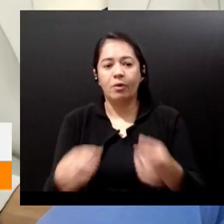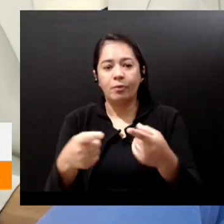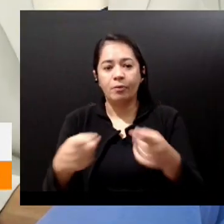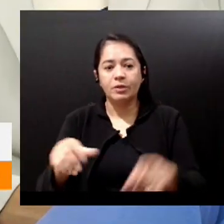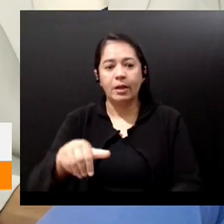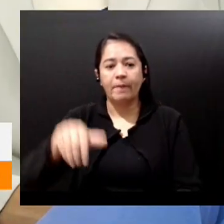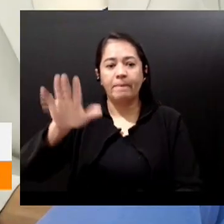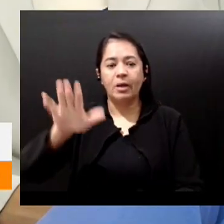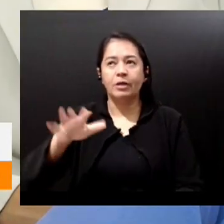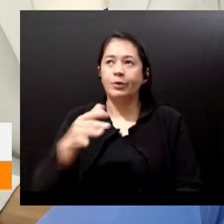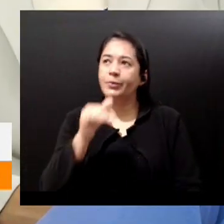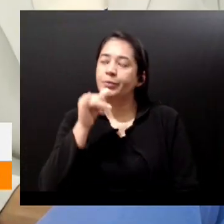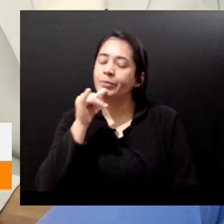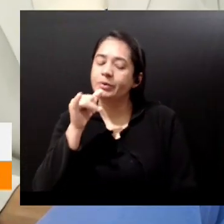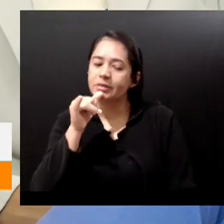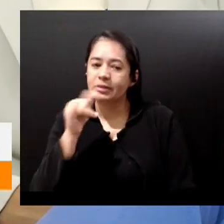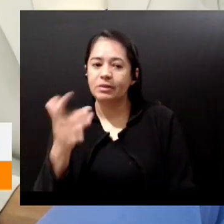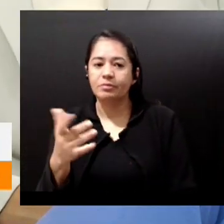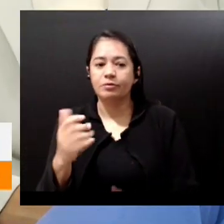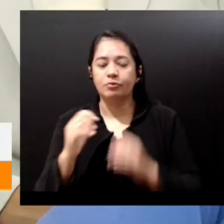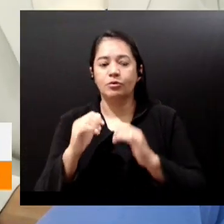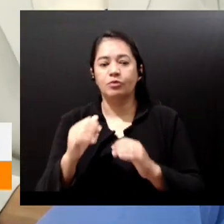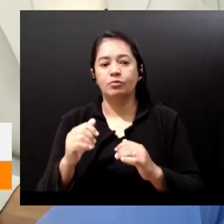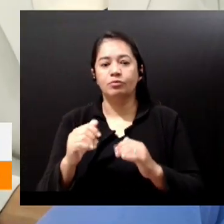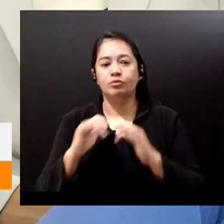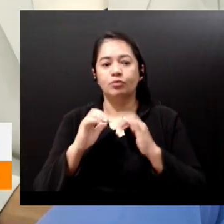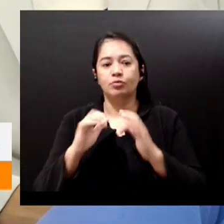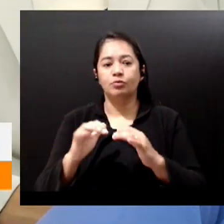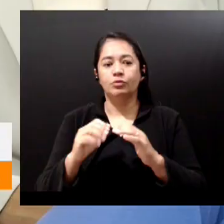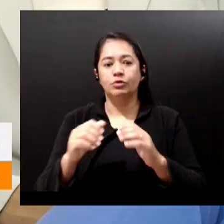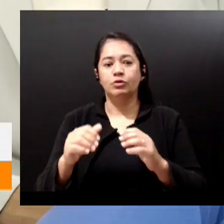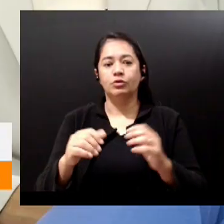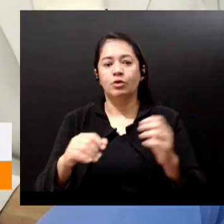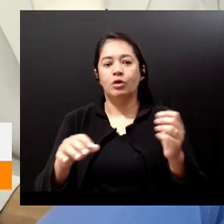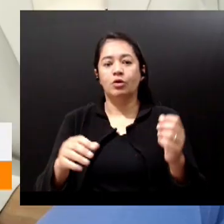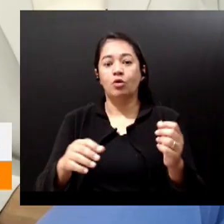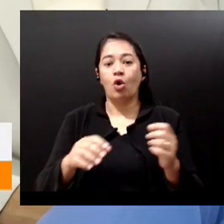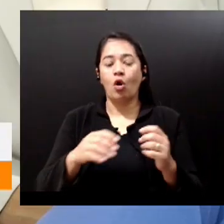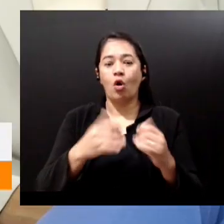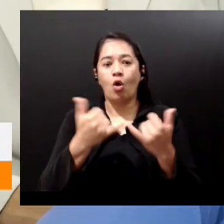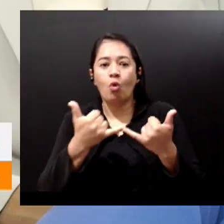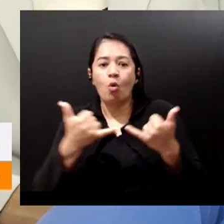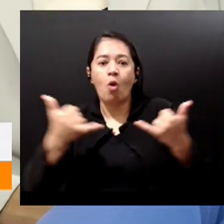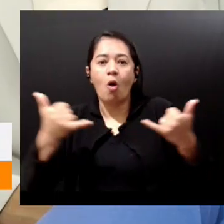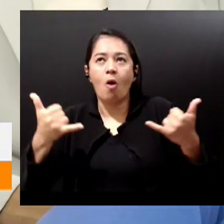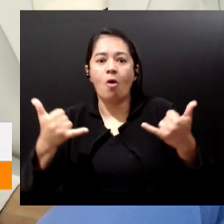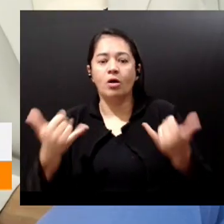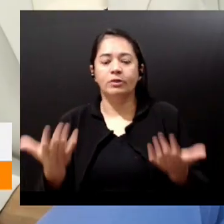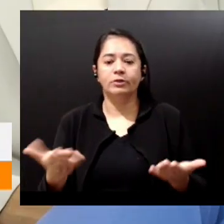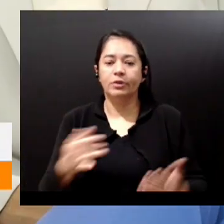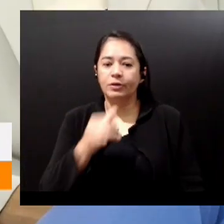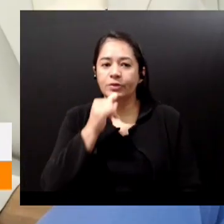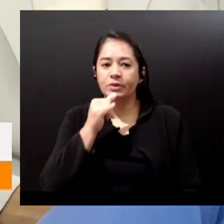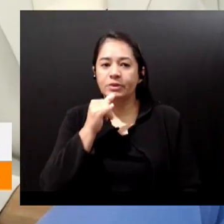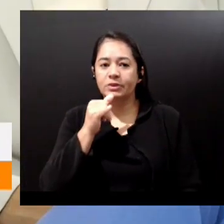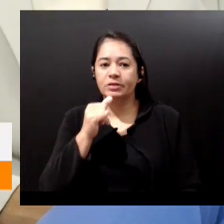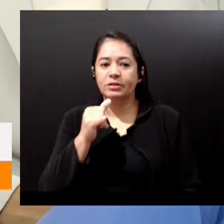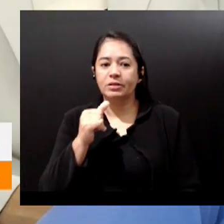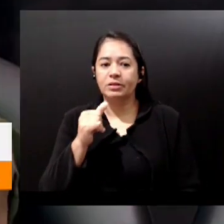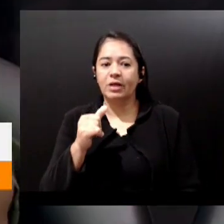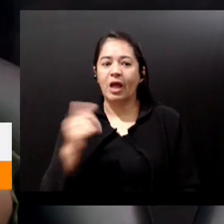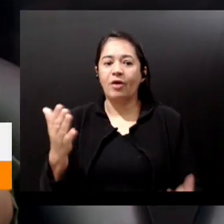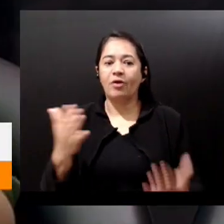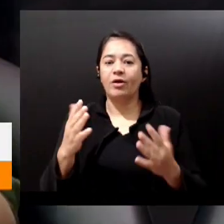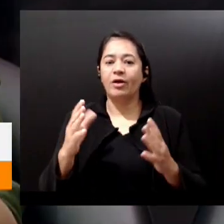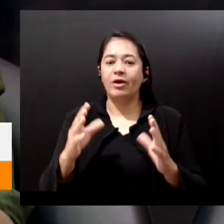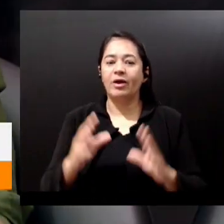exemplo com instrumentos feitos com cordas, por exemplo, elas tendem assim a relaxar mais. Isso de